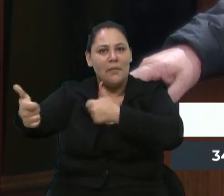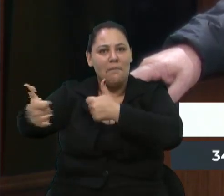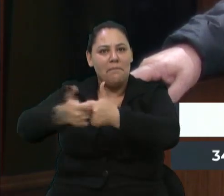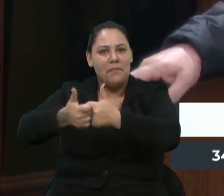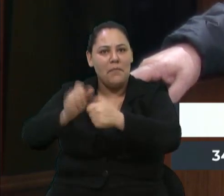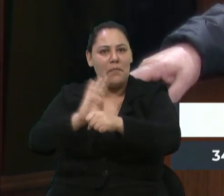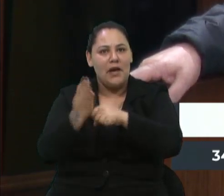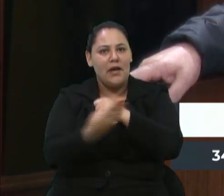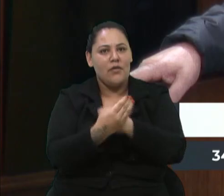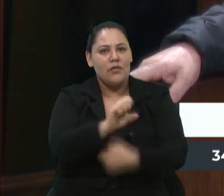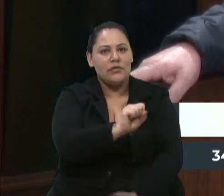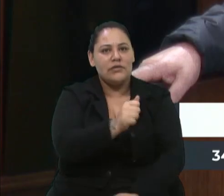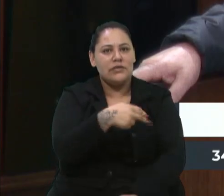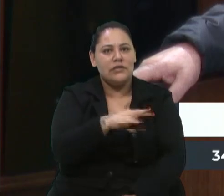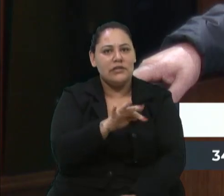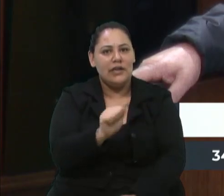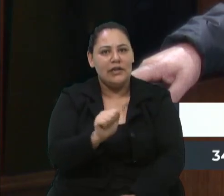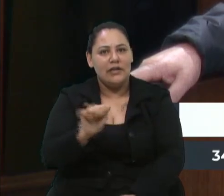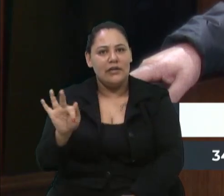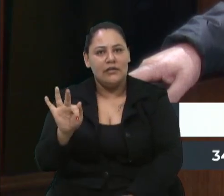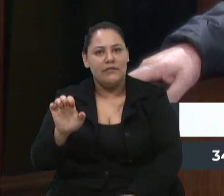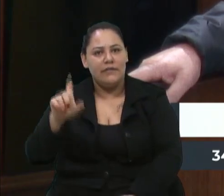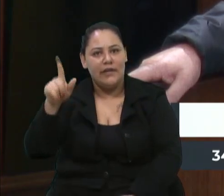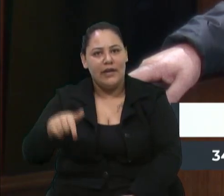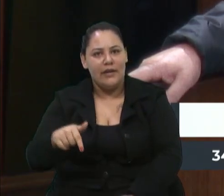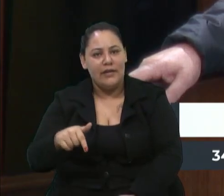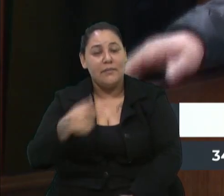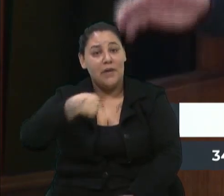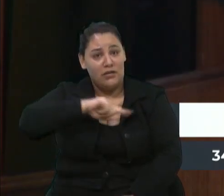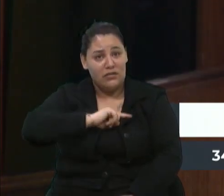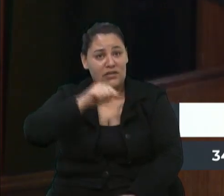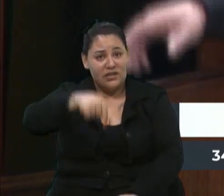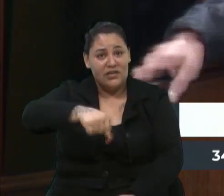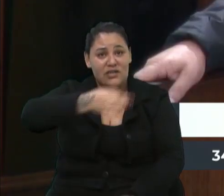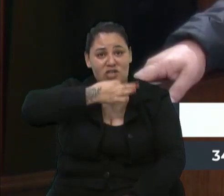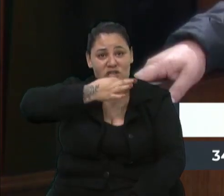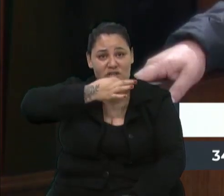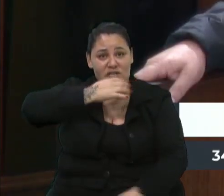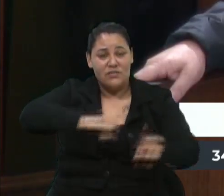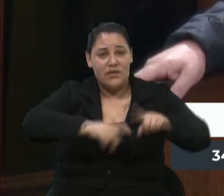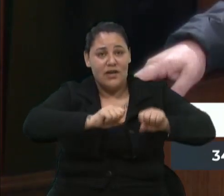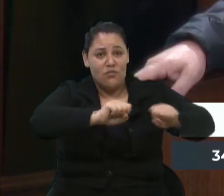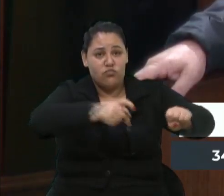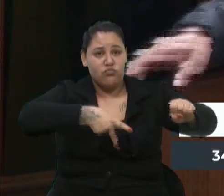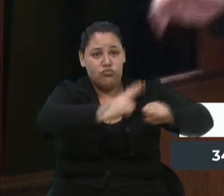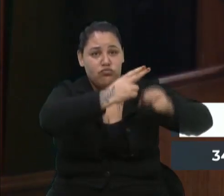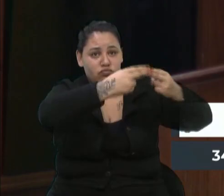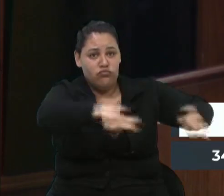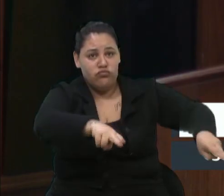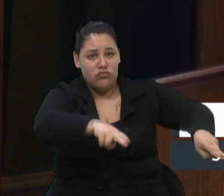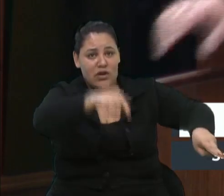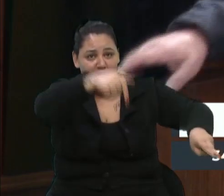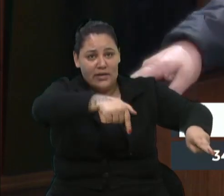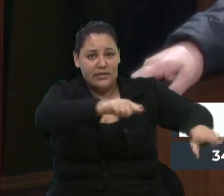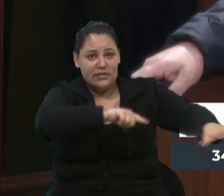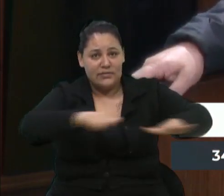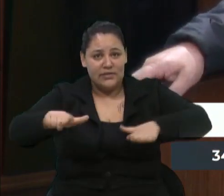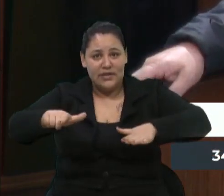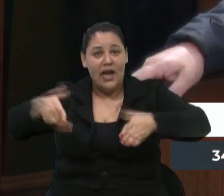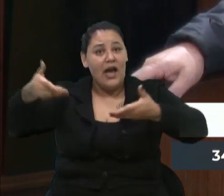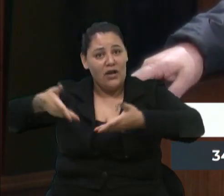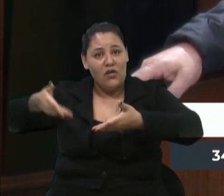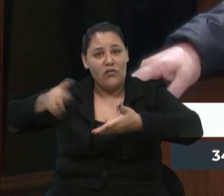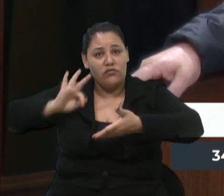Fé. Então, assim, para nós, para Caxias, o mercado foi inaugurado essa semana, esse que vai ser feito